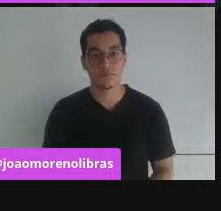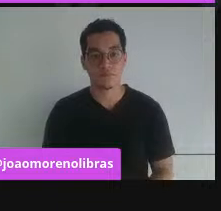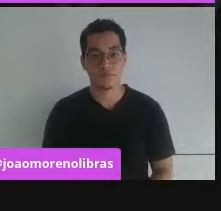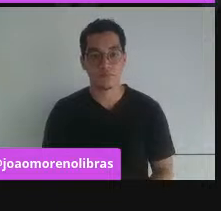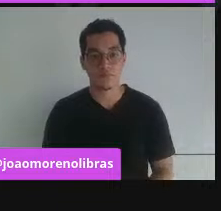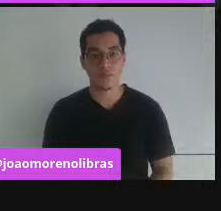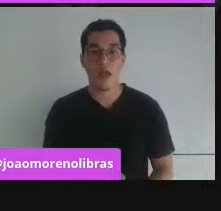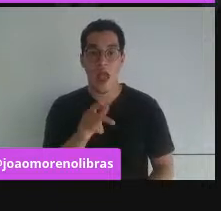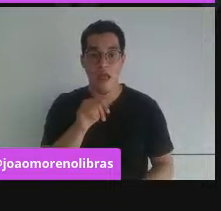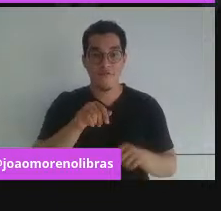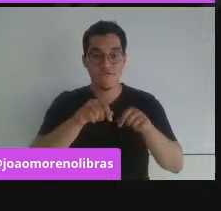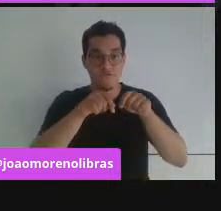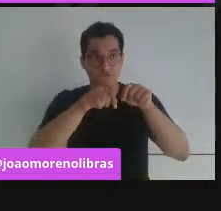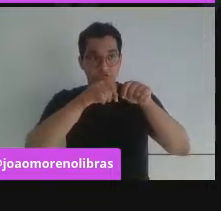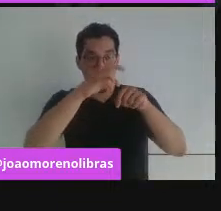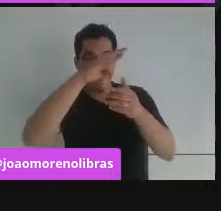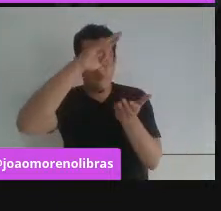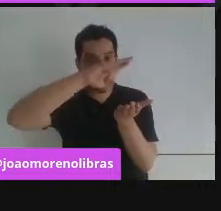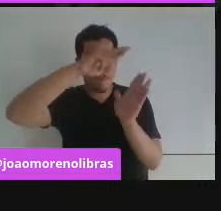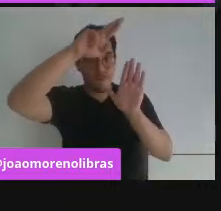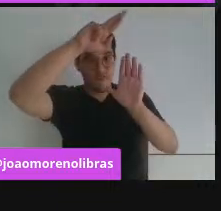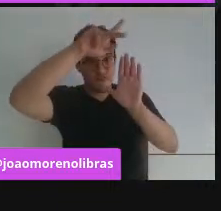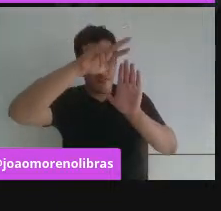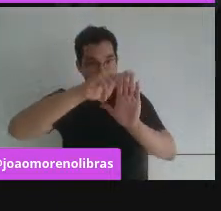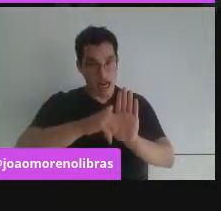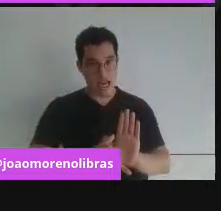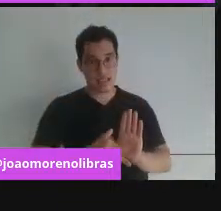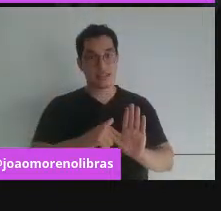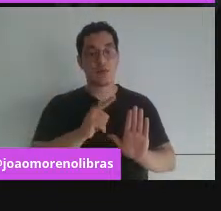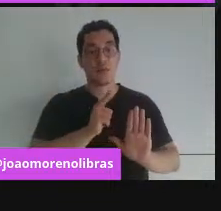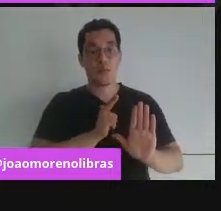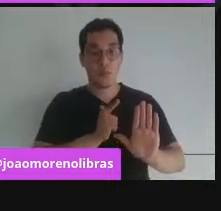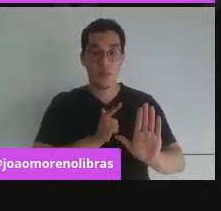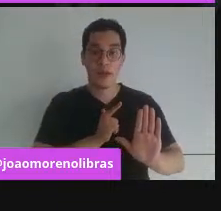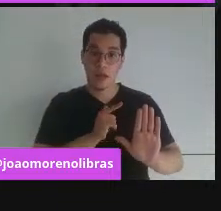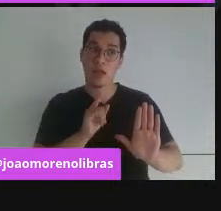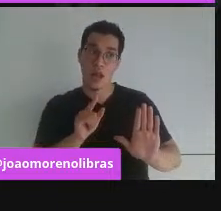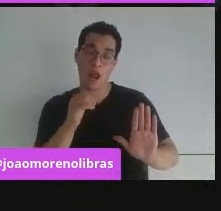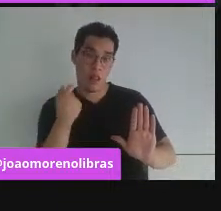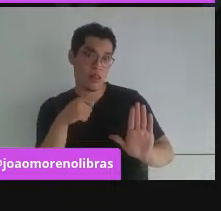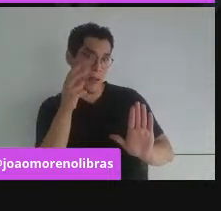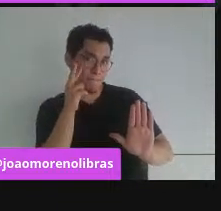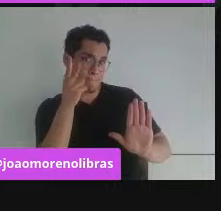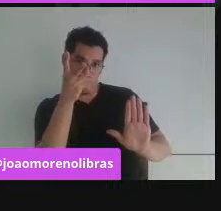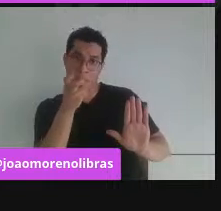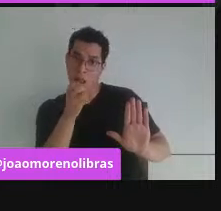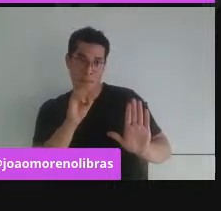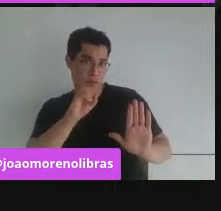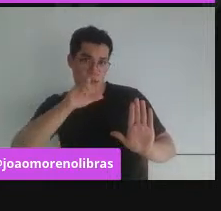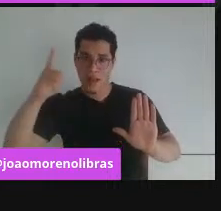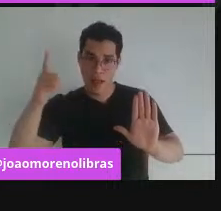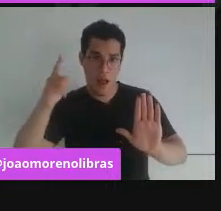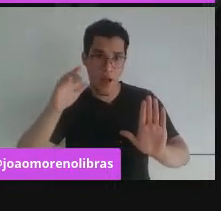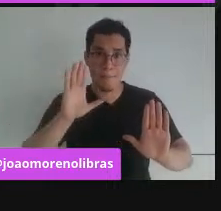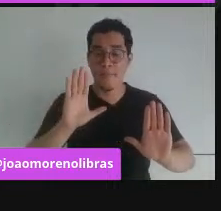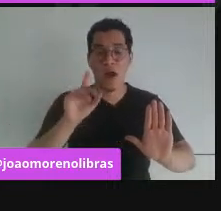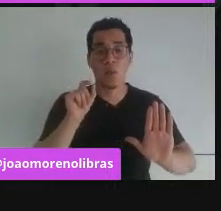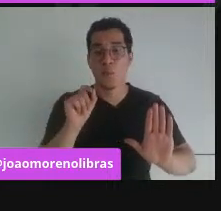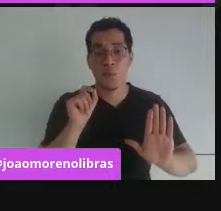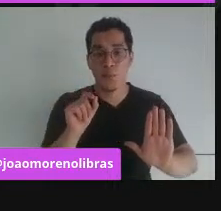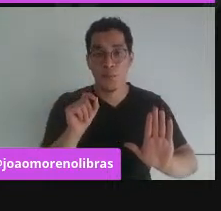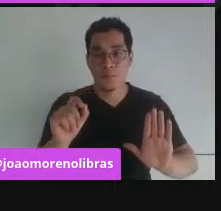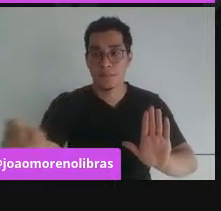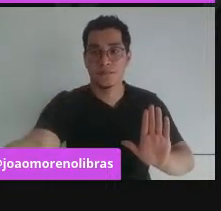essa variação é assim, há uma variação evidente, ninguém pode dizer diferente, em relação à quantidade de páginas. E